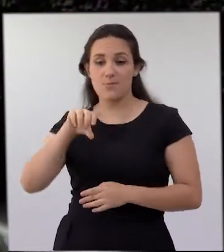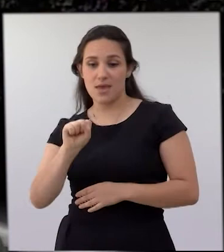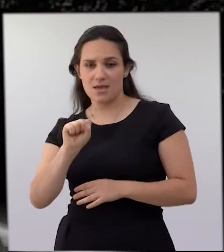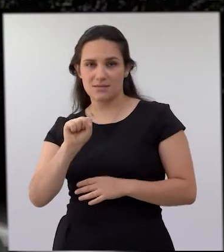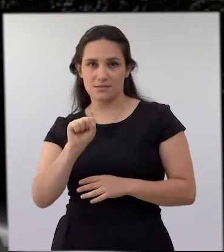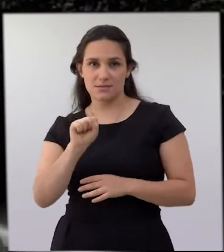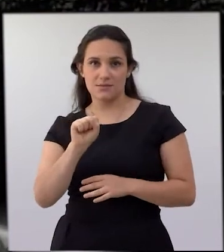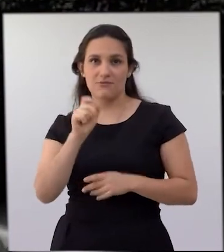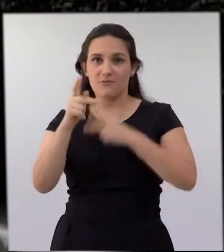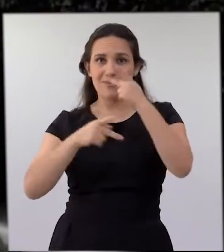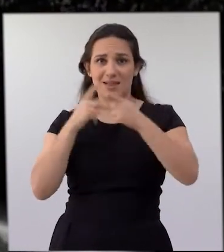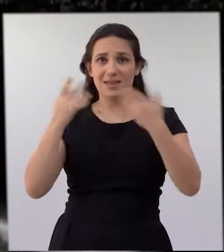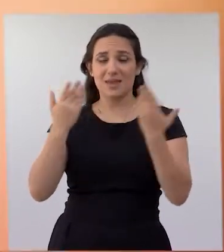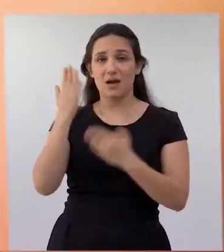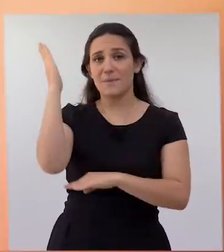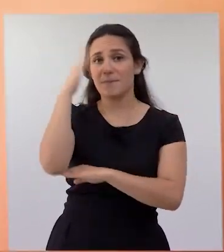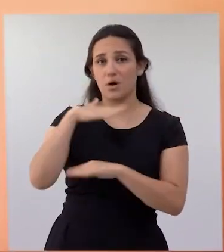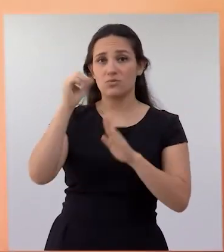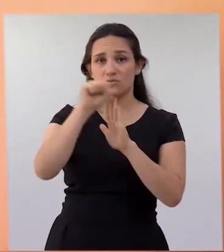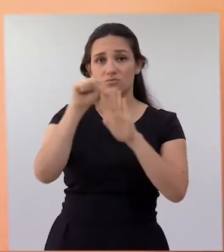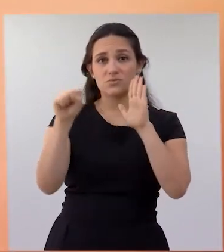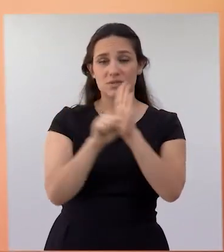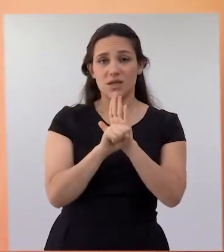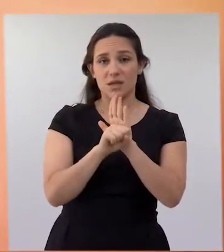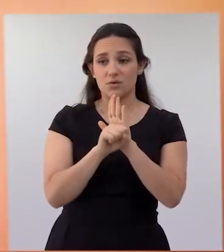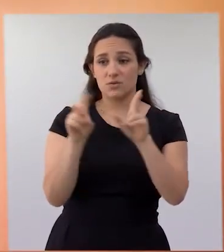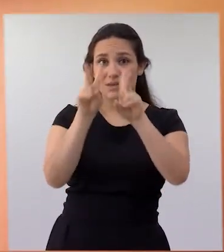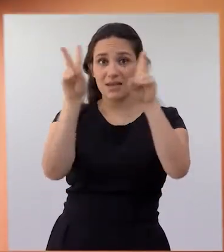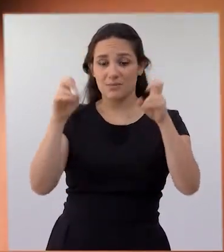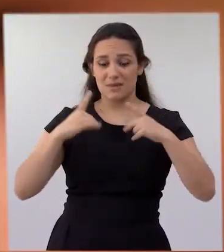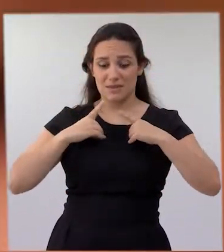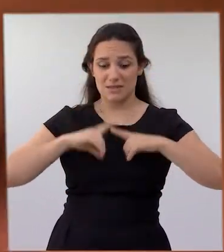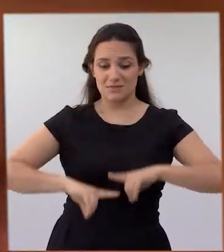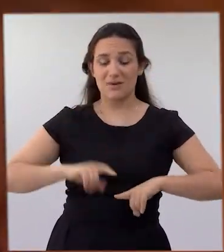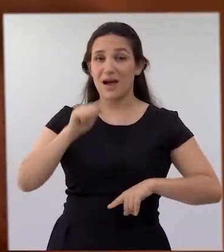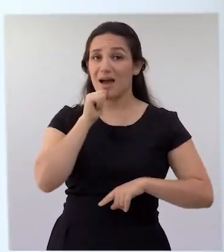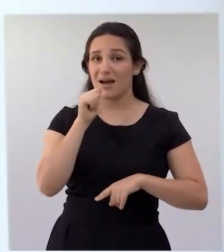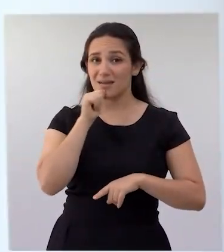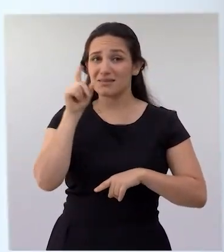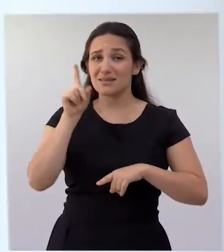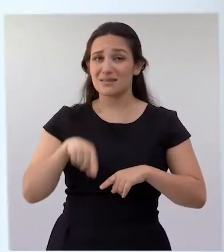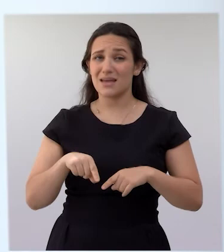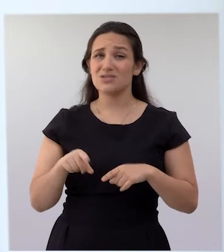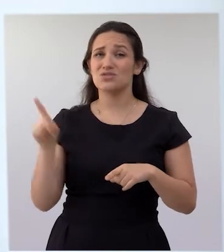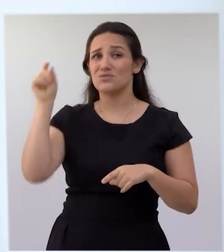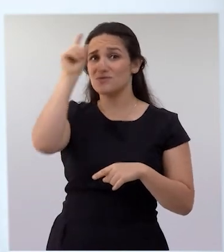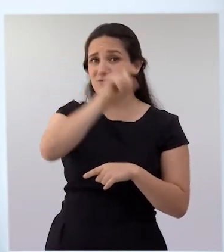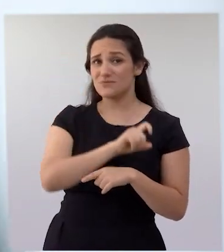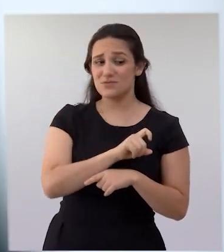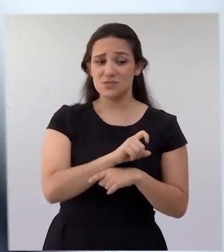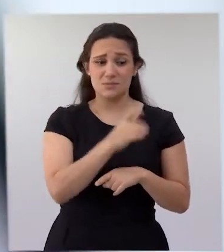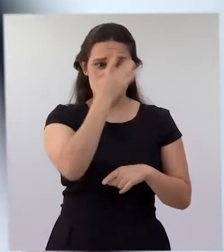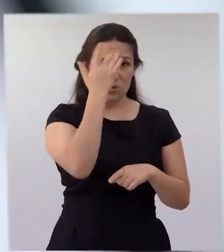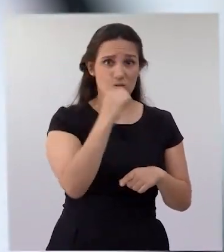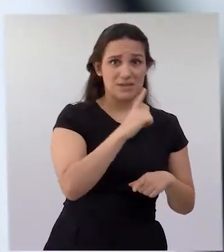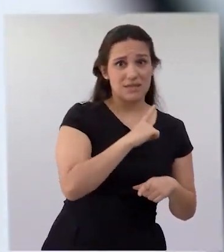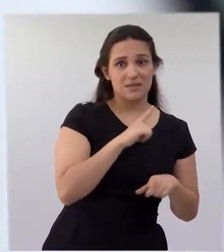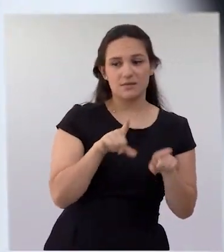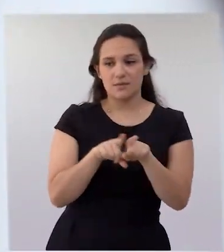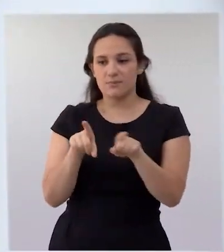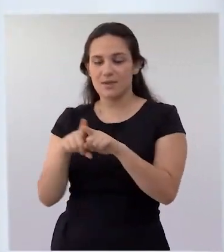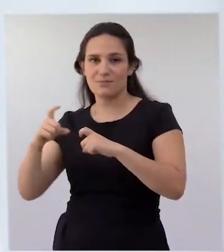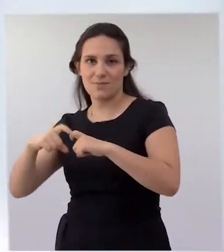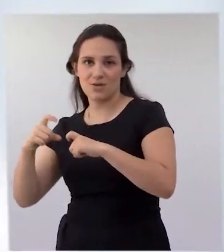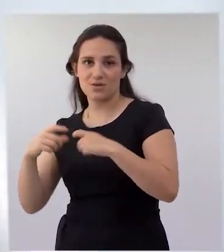Considerada pela Organização Mundial de Saúde como o mal do século, a depressão ainda é um desafio para pacientes